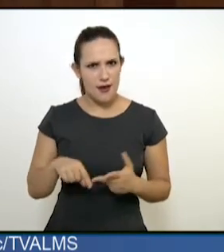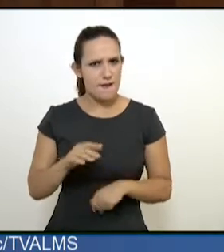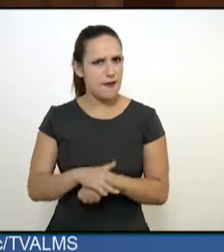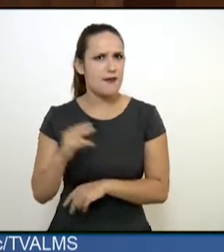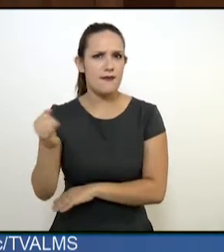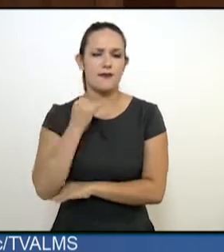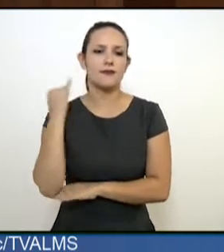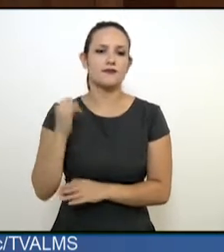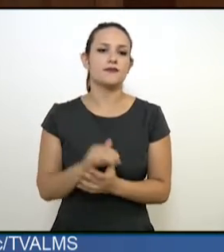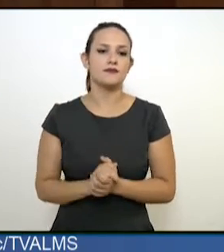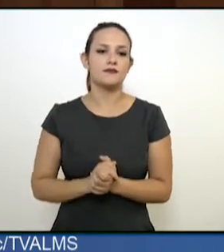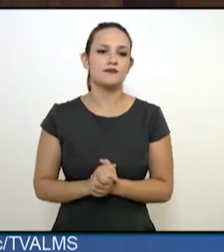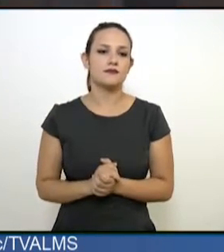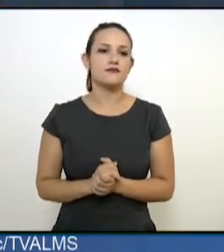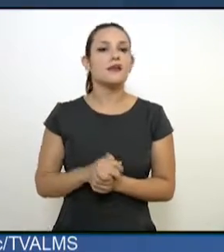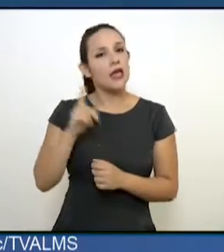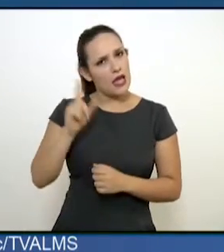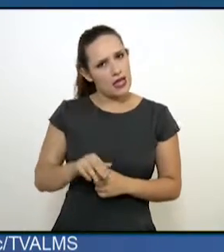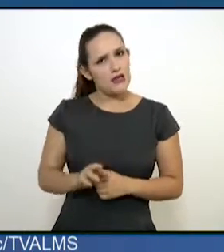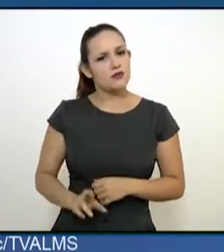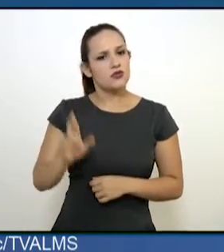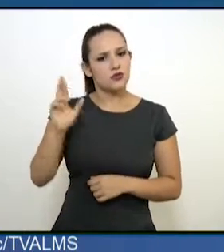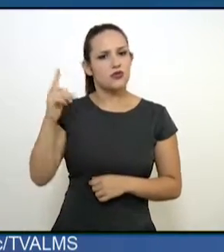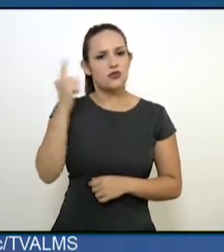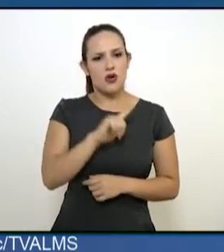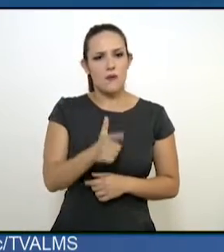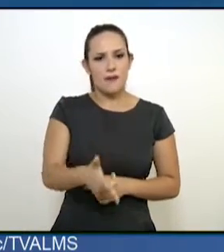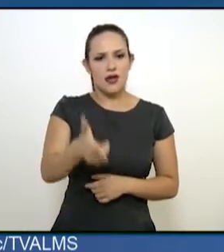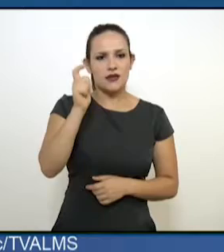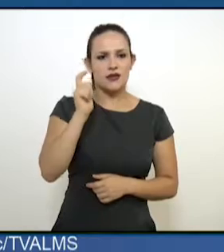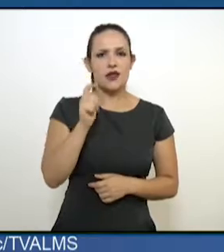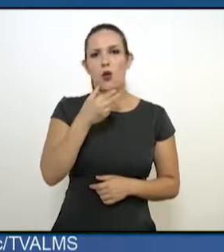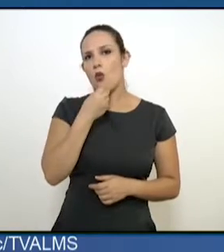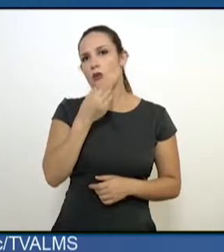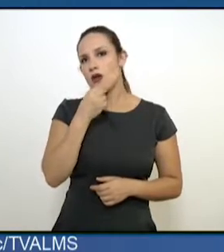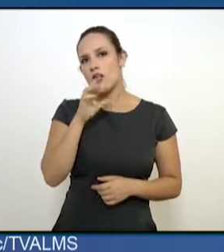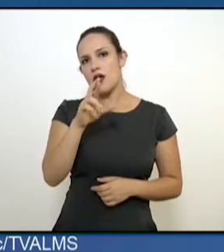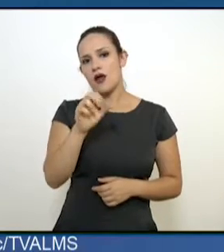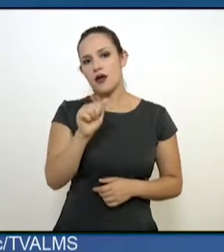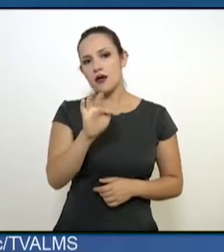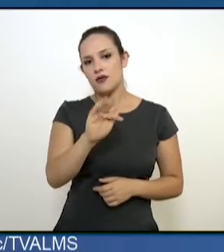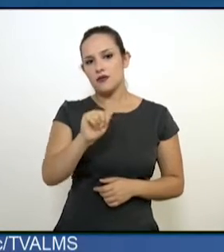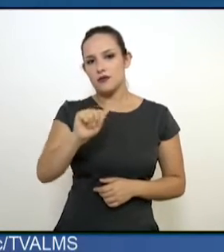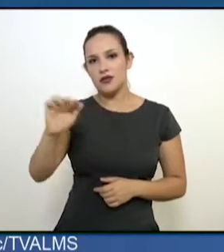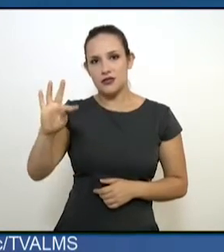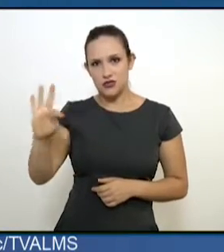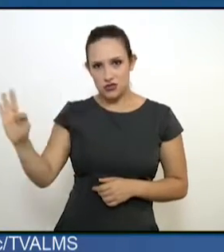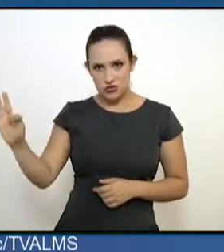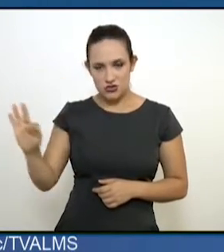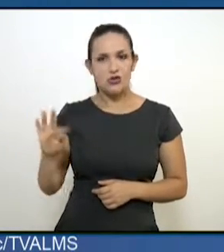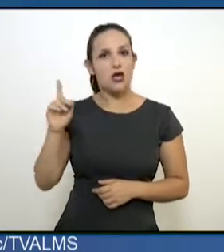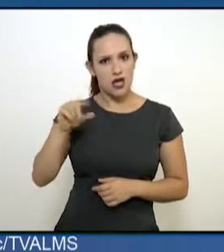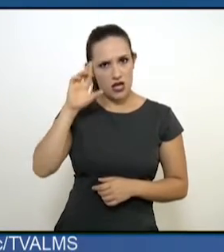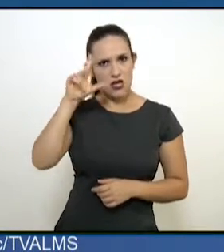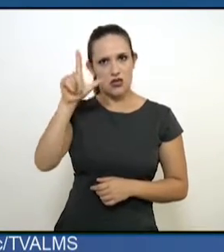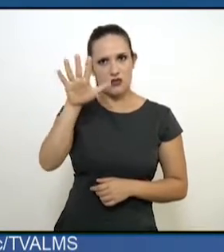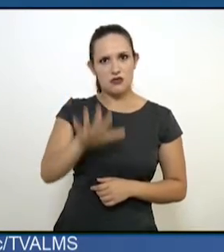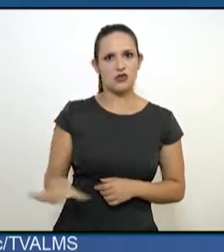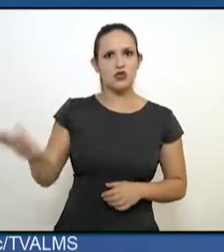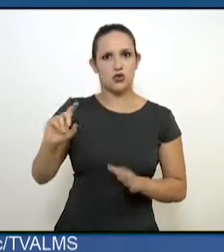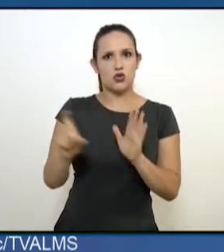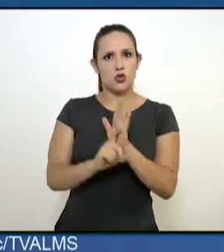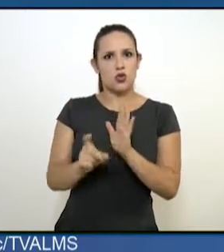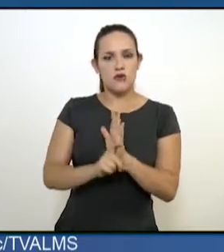inclusive seria um dos responsáveis pela morte do Rafat e estaria assumindo a liderança naquela região. Então foi